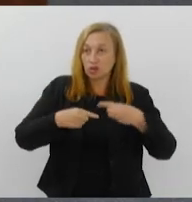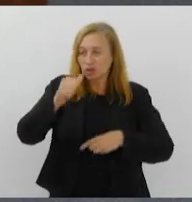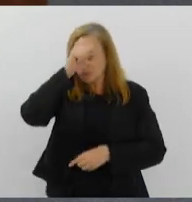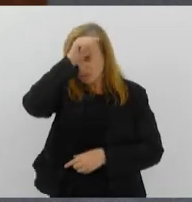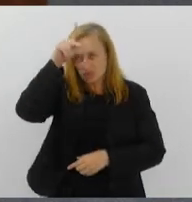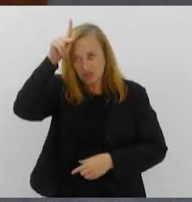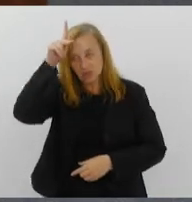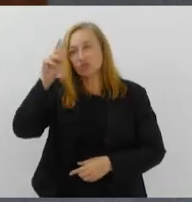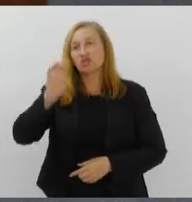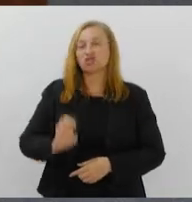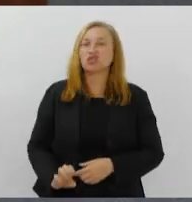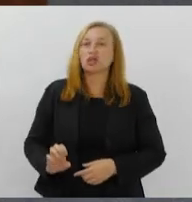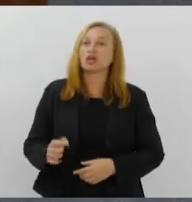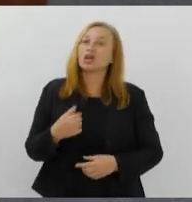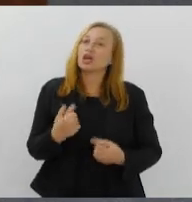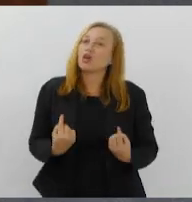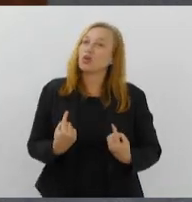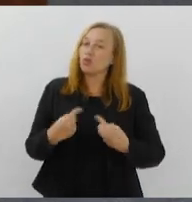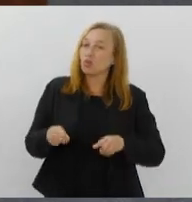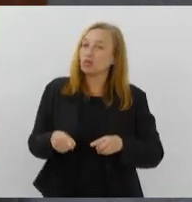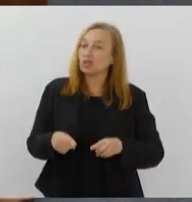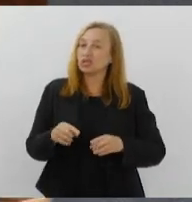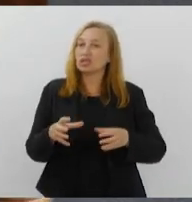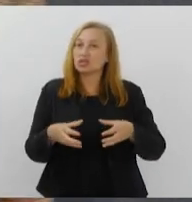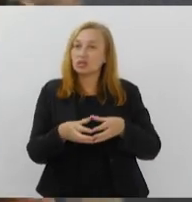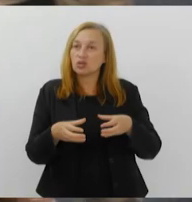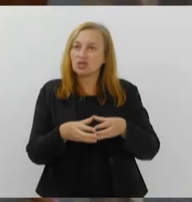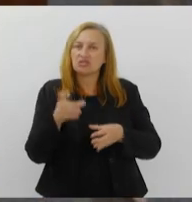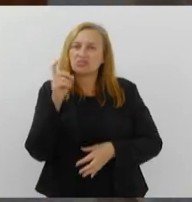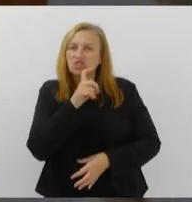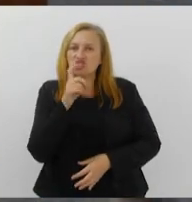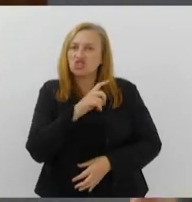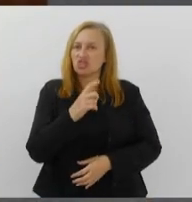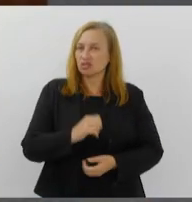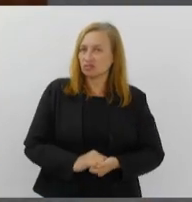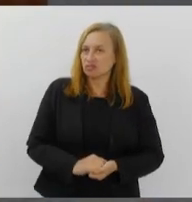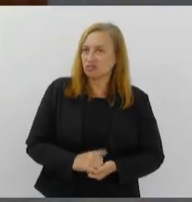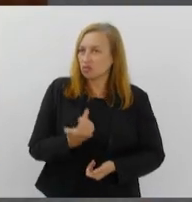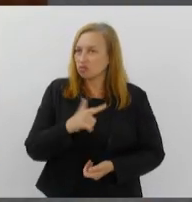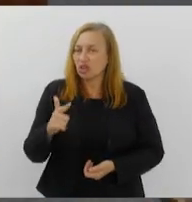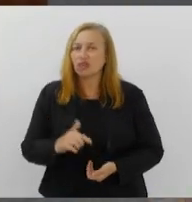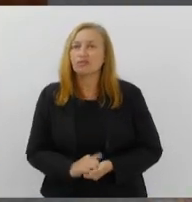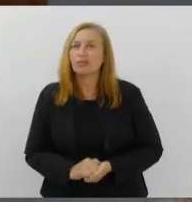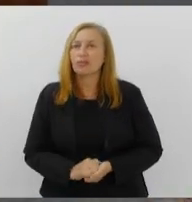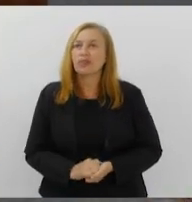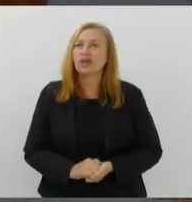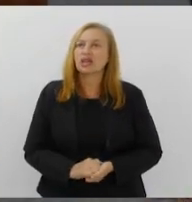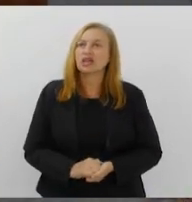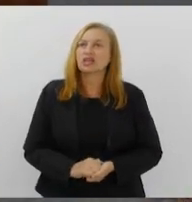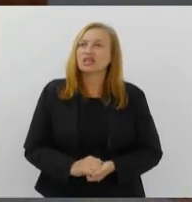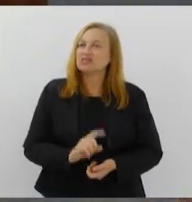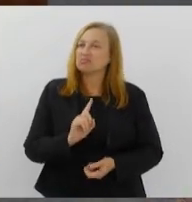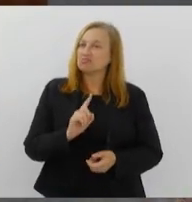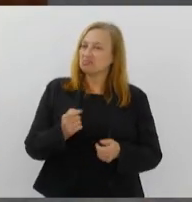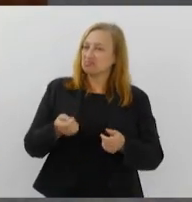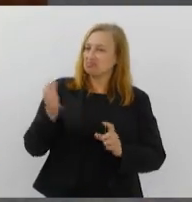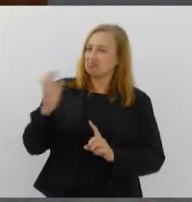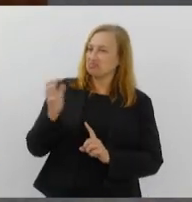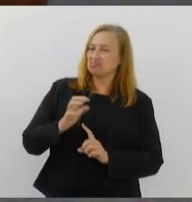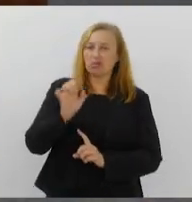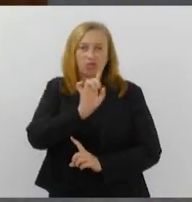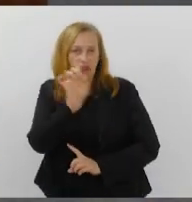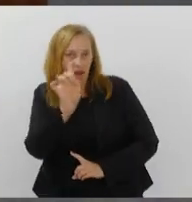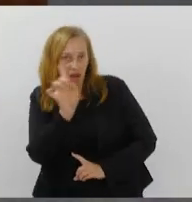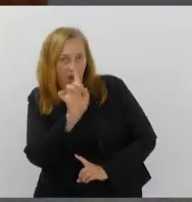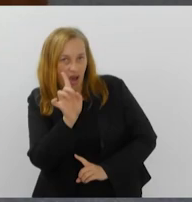prefeitura. E eu enfrento esse grupo sem mentira. Eu enfrento esse grupo sem manipulação. Eu